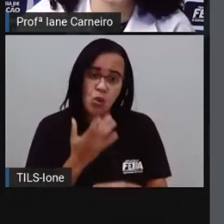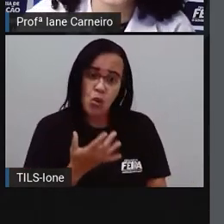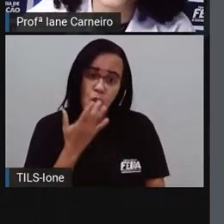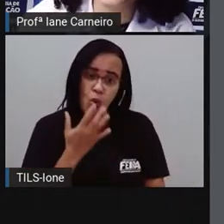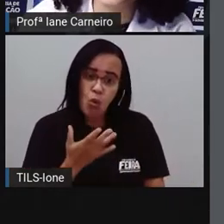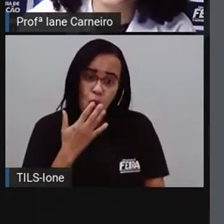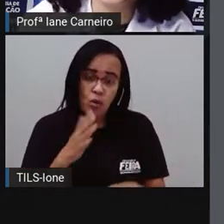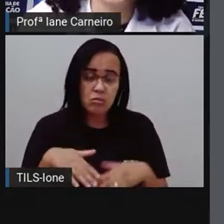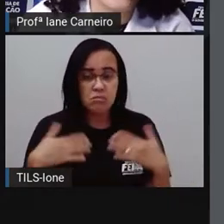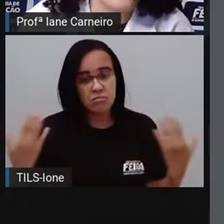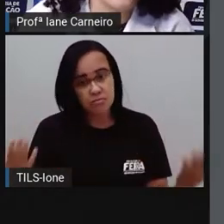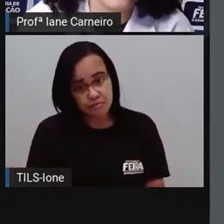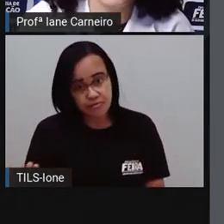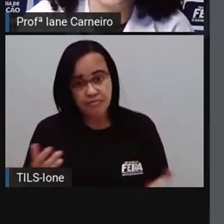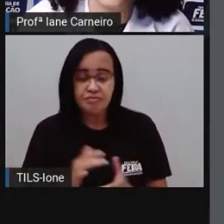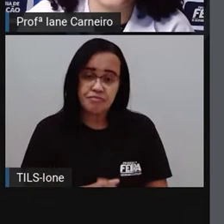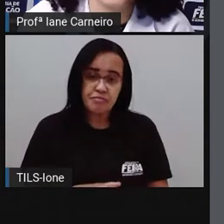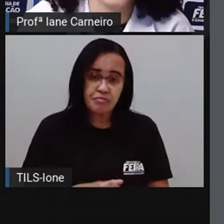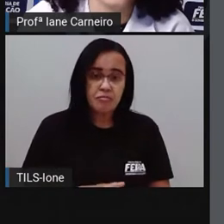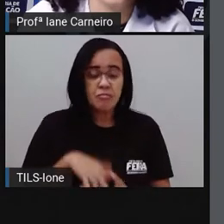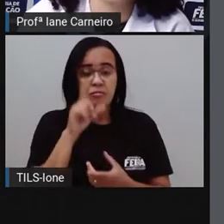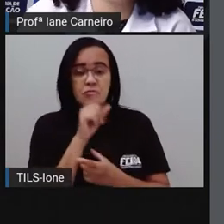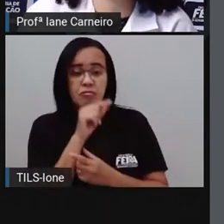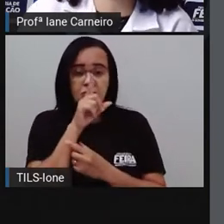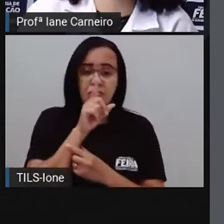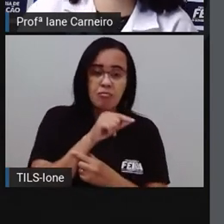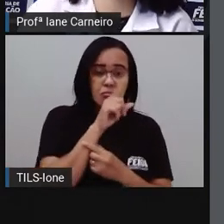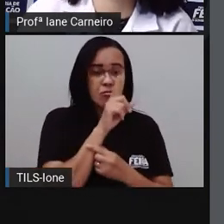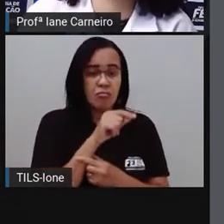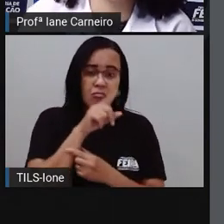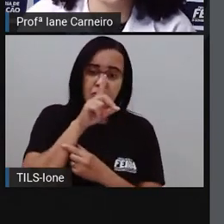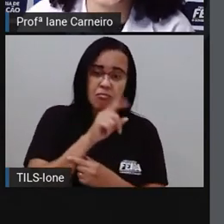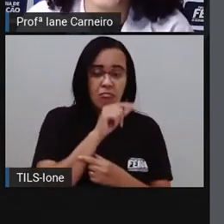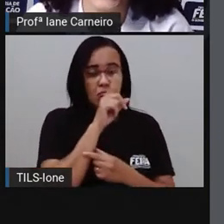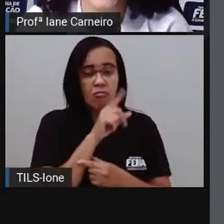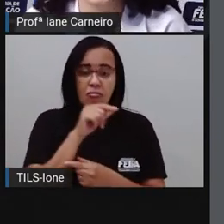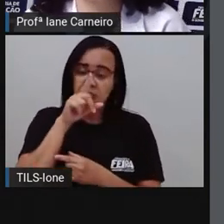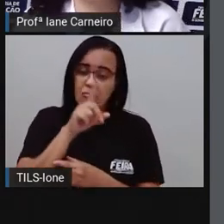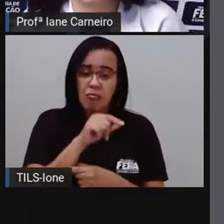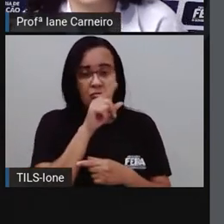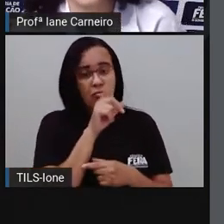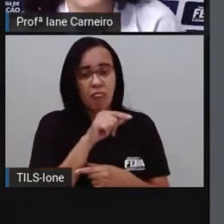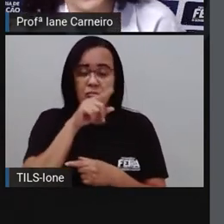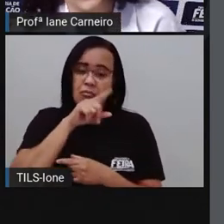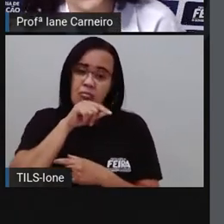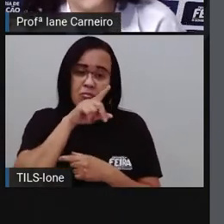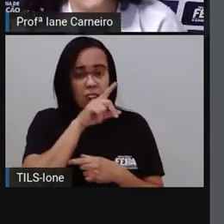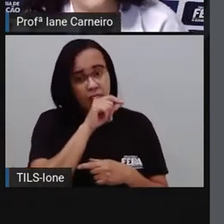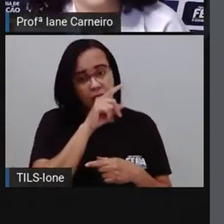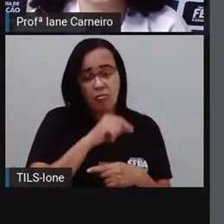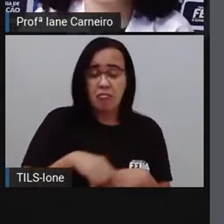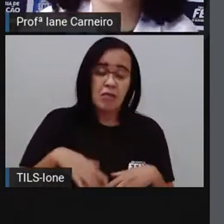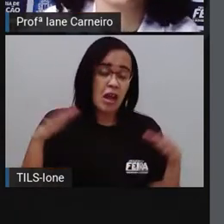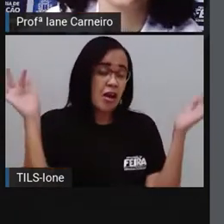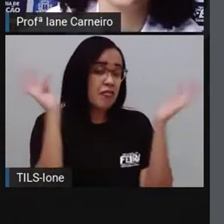E cantando alegremente, lá se foi ainda contente.